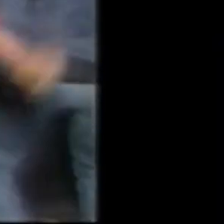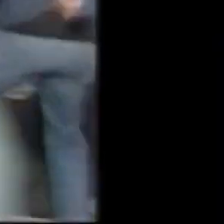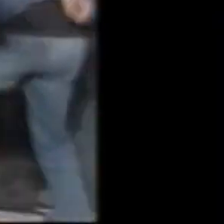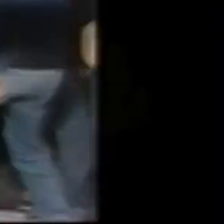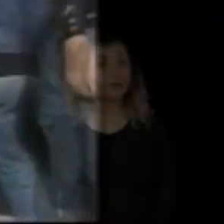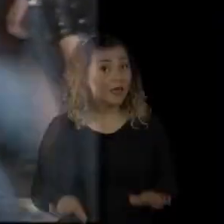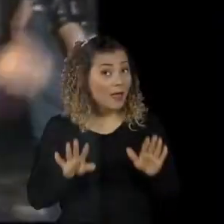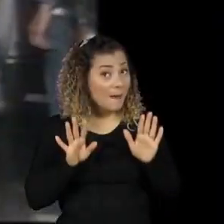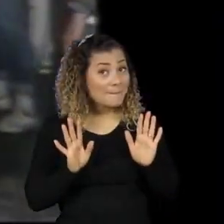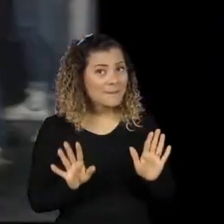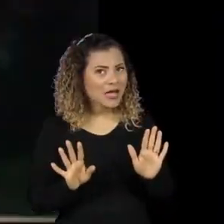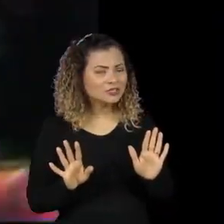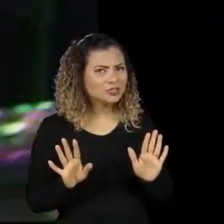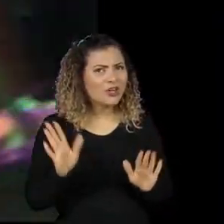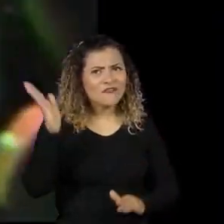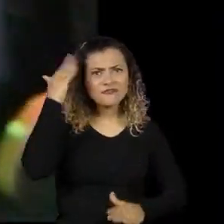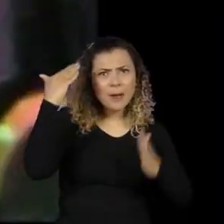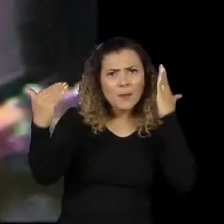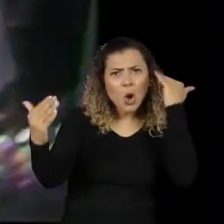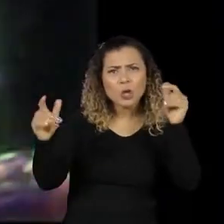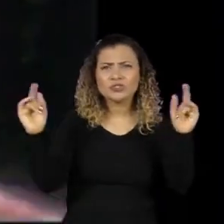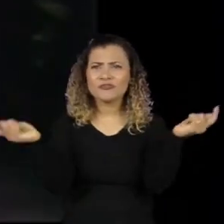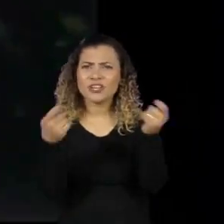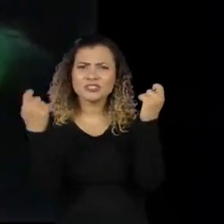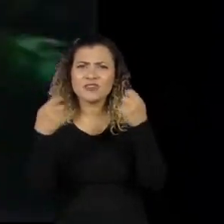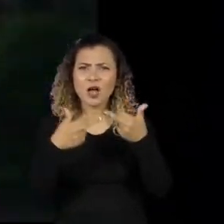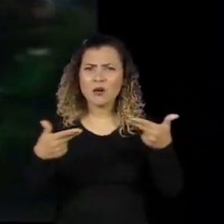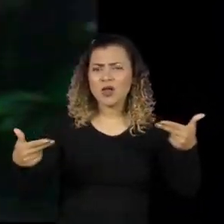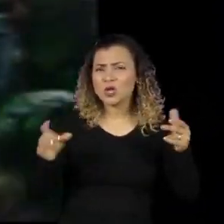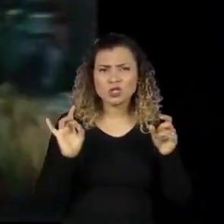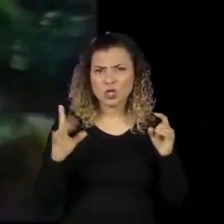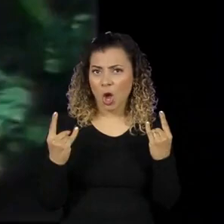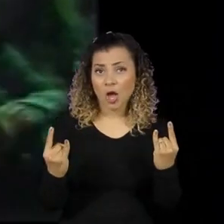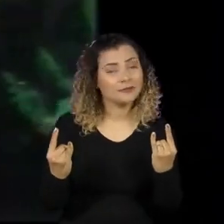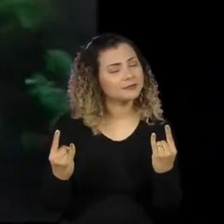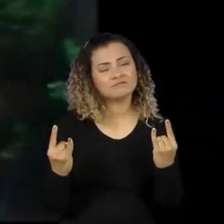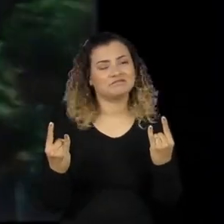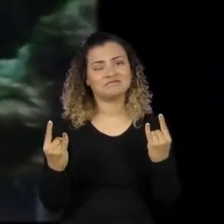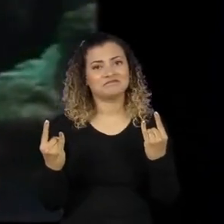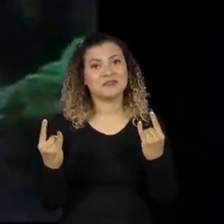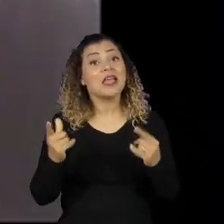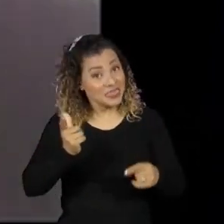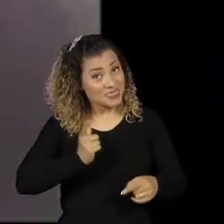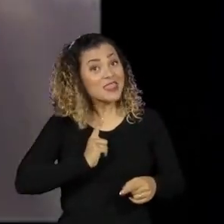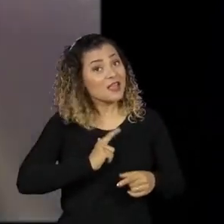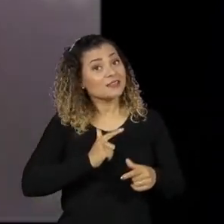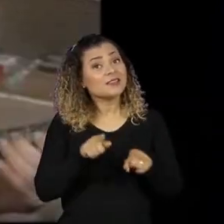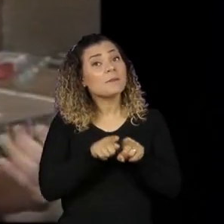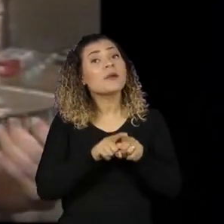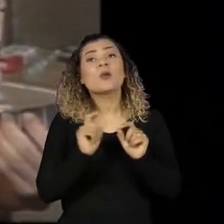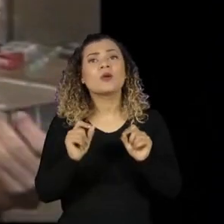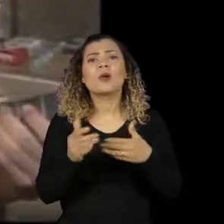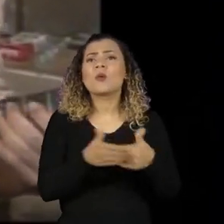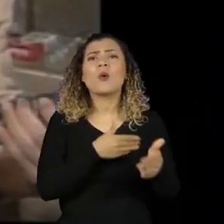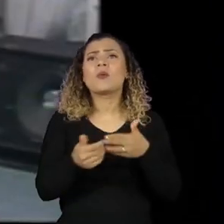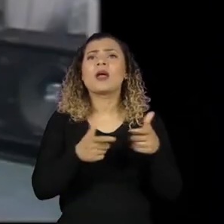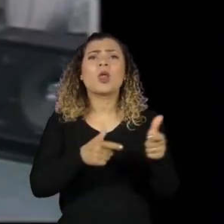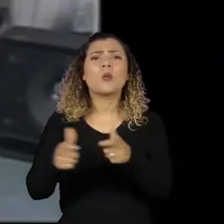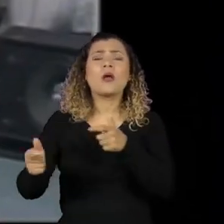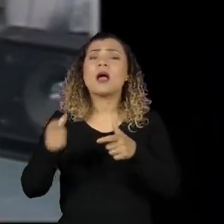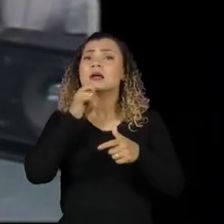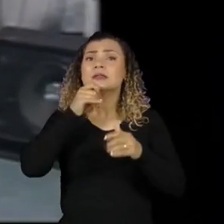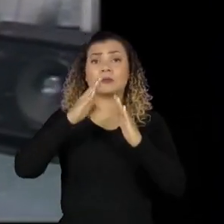Mas não só de estrelas e festivais vive o rock. Ele se manifesta onde houver uma tomada, nos